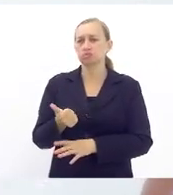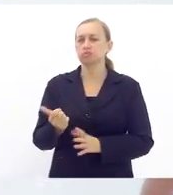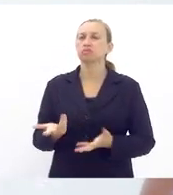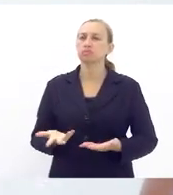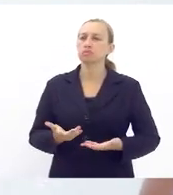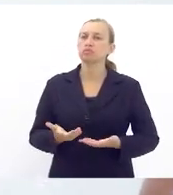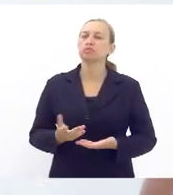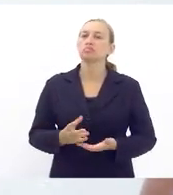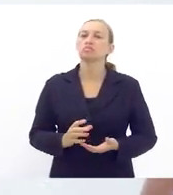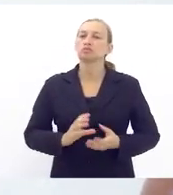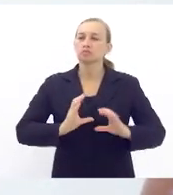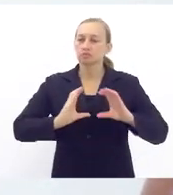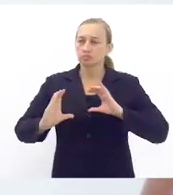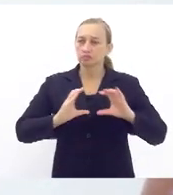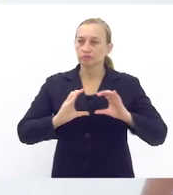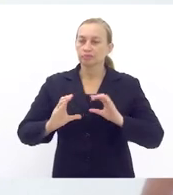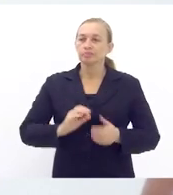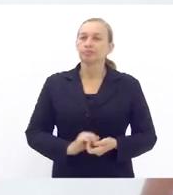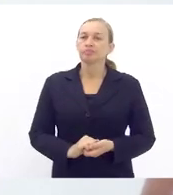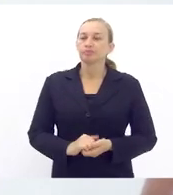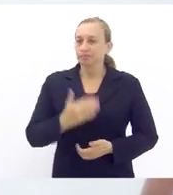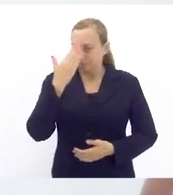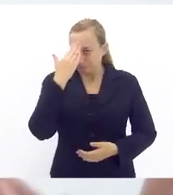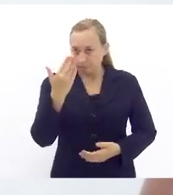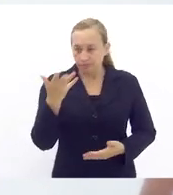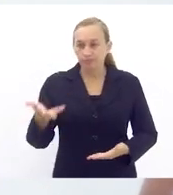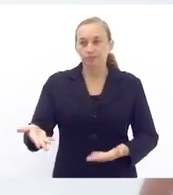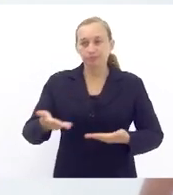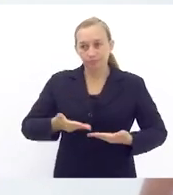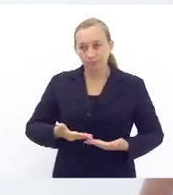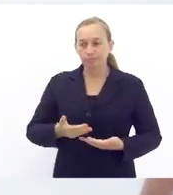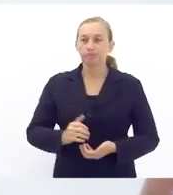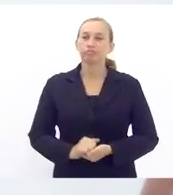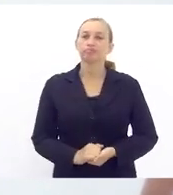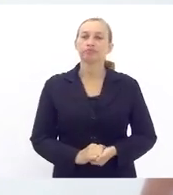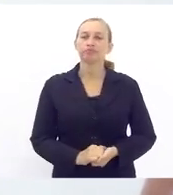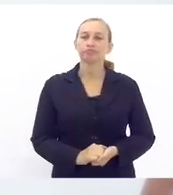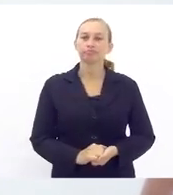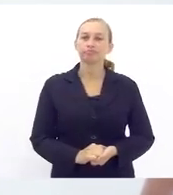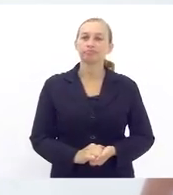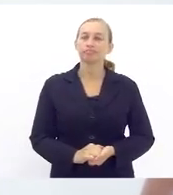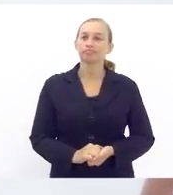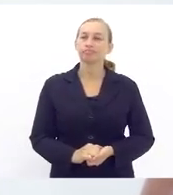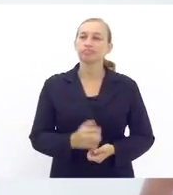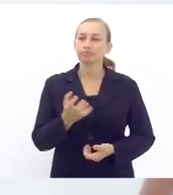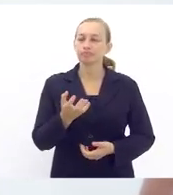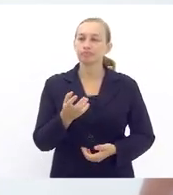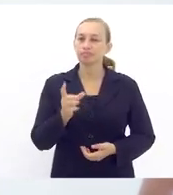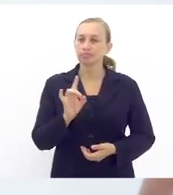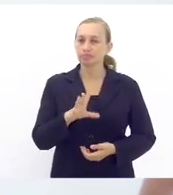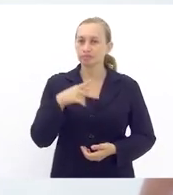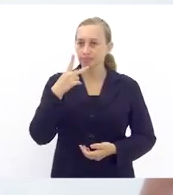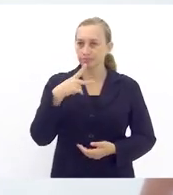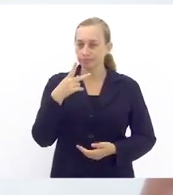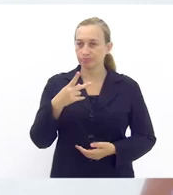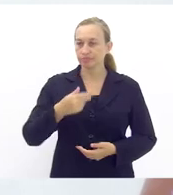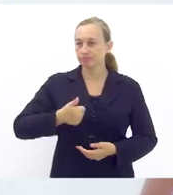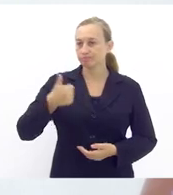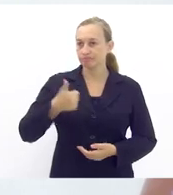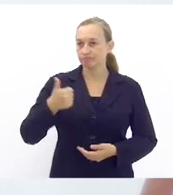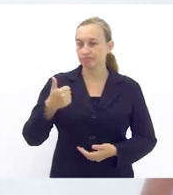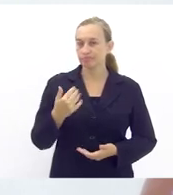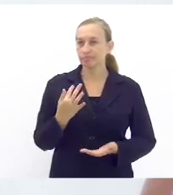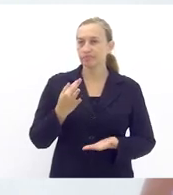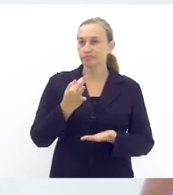então agradecer pelo convite eu queria só pontuar primeiro a ausência